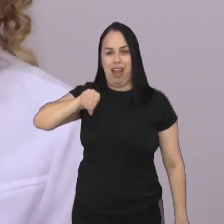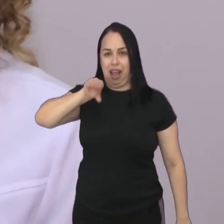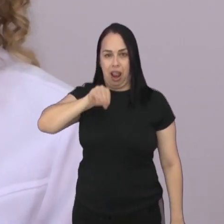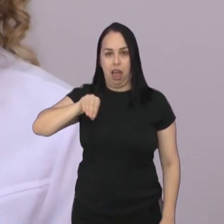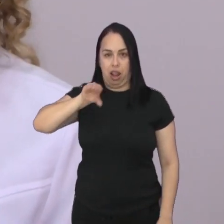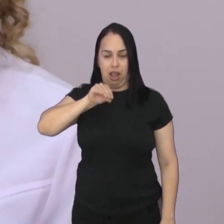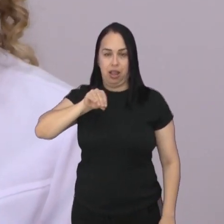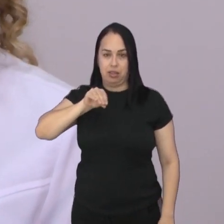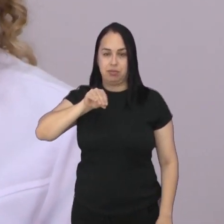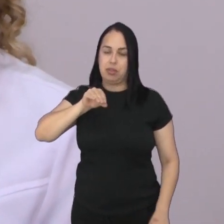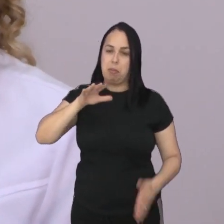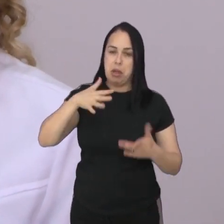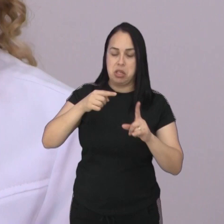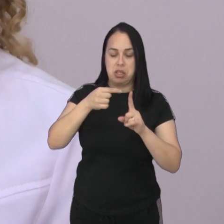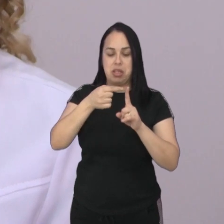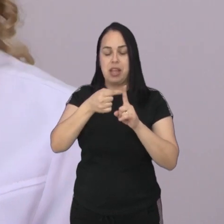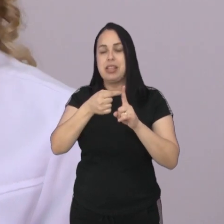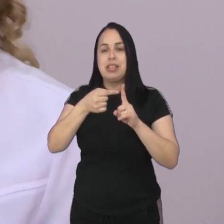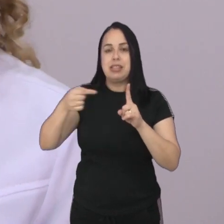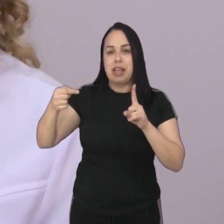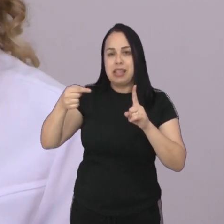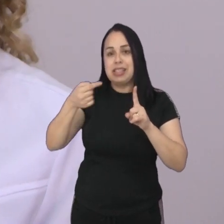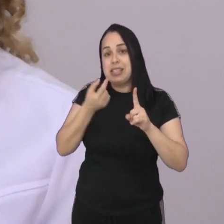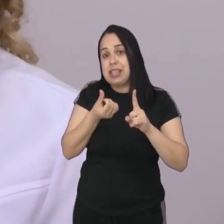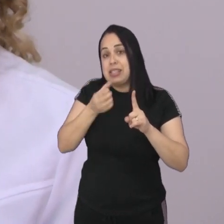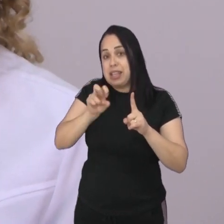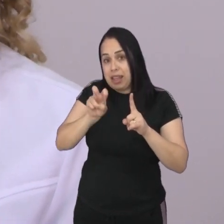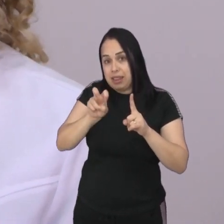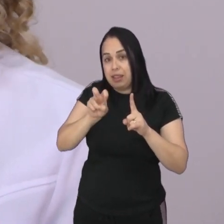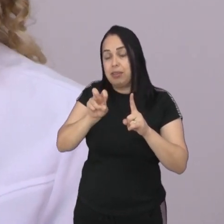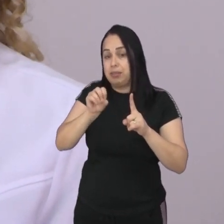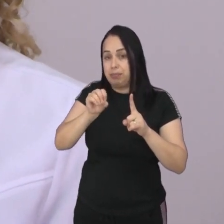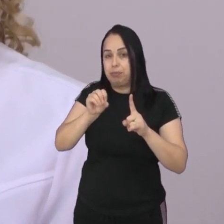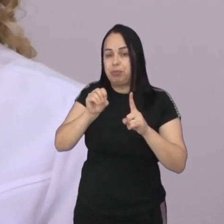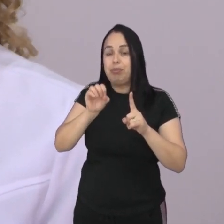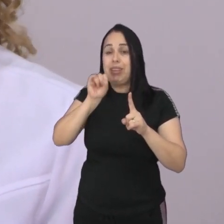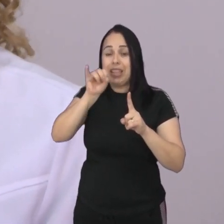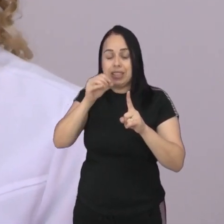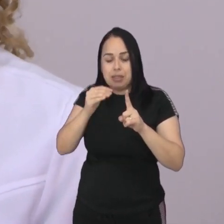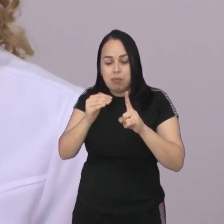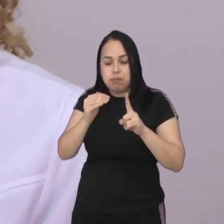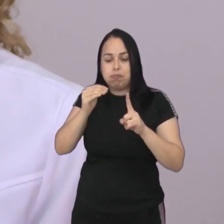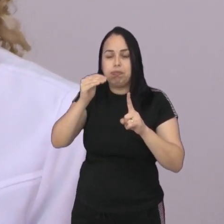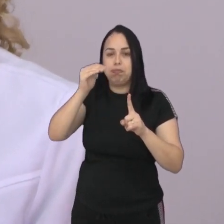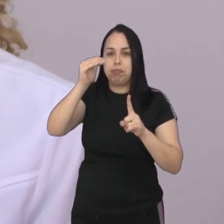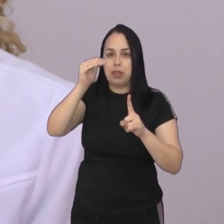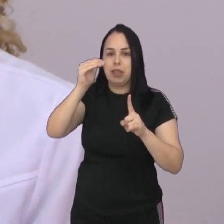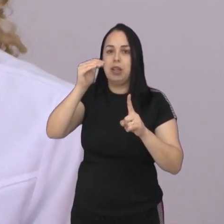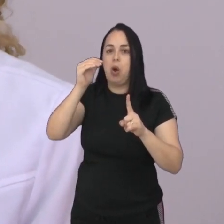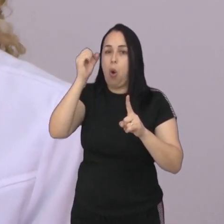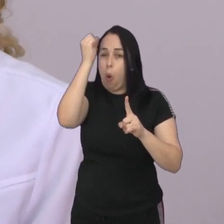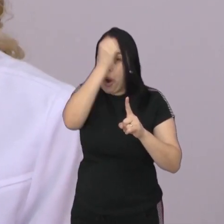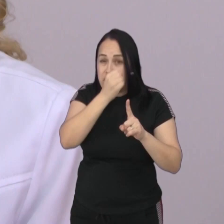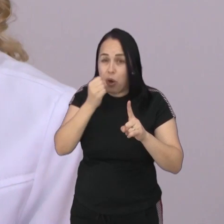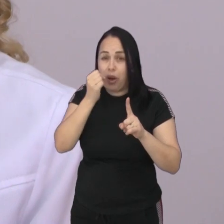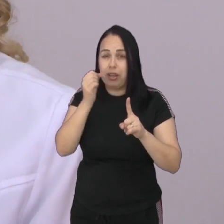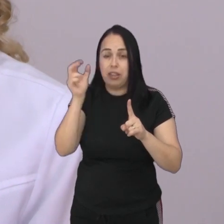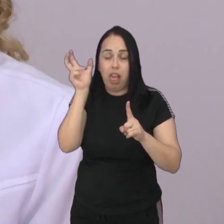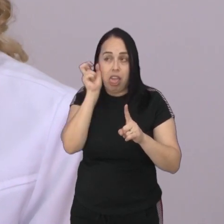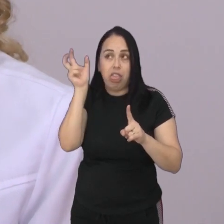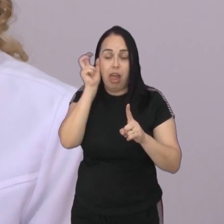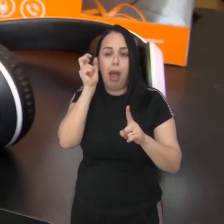fala humana, como a gente está falando agora, é em torno de 60 decibéis. Um pouco acima disso, se você ficar exposto acima de 8 horas,